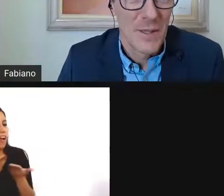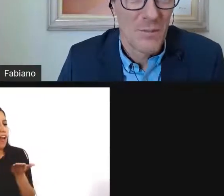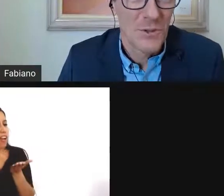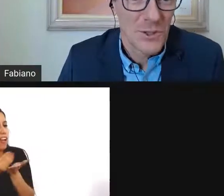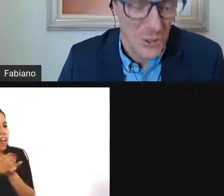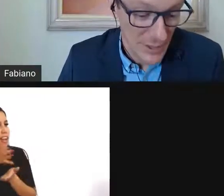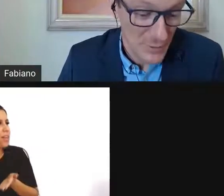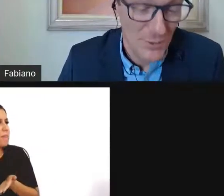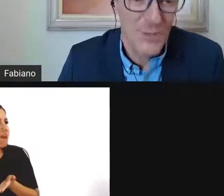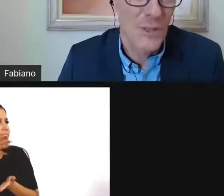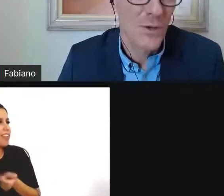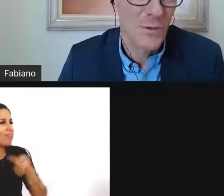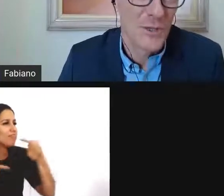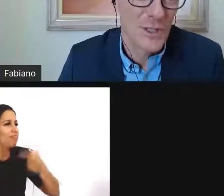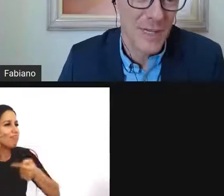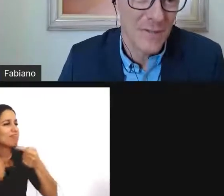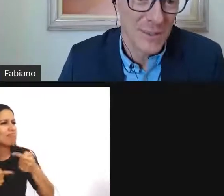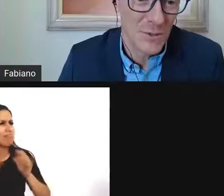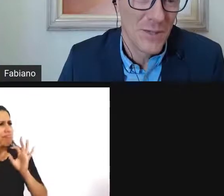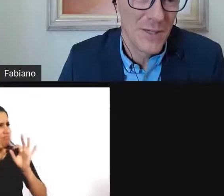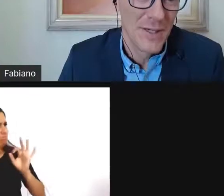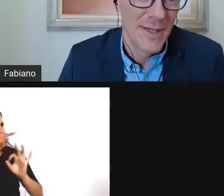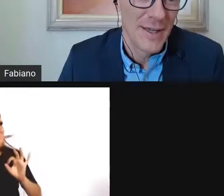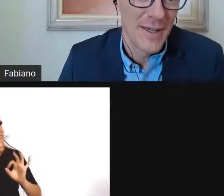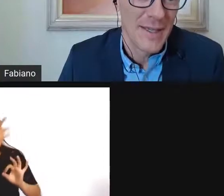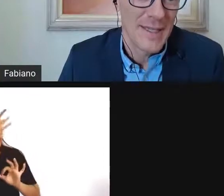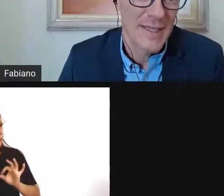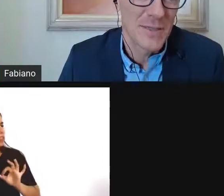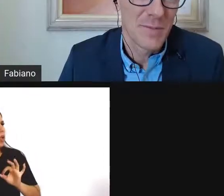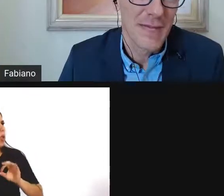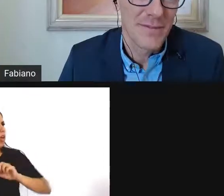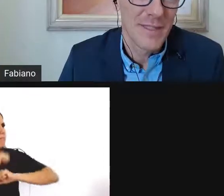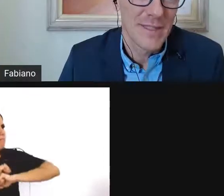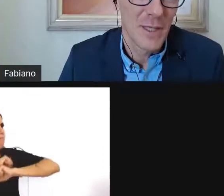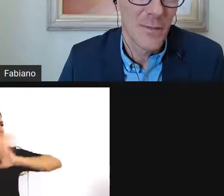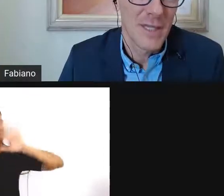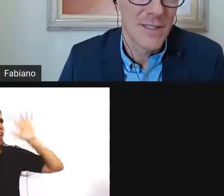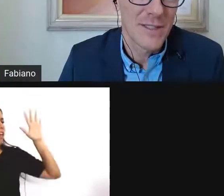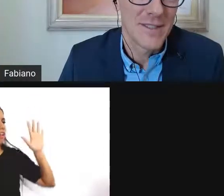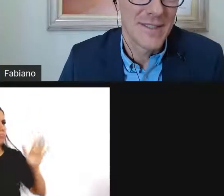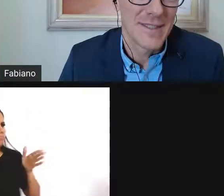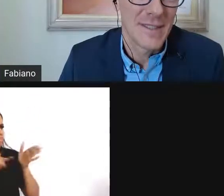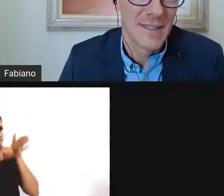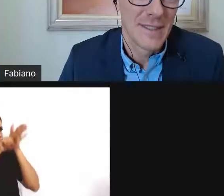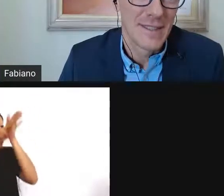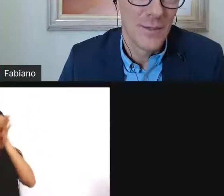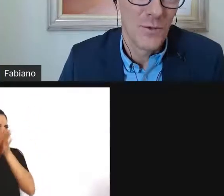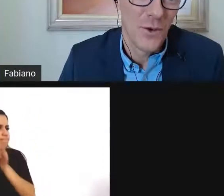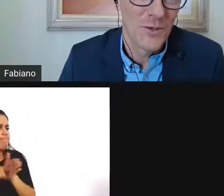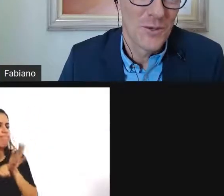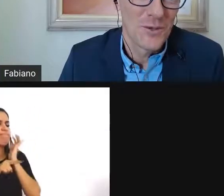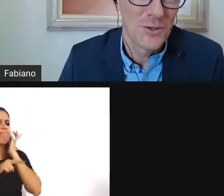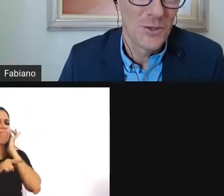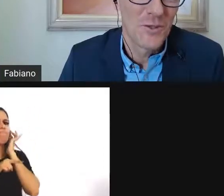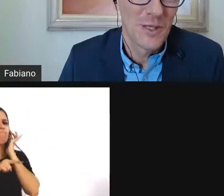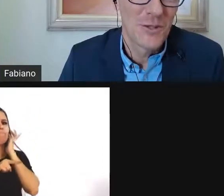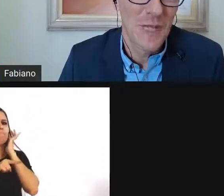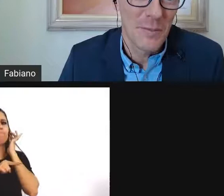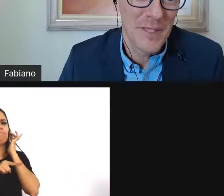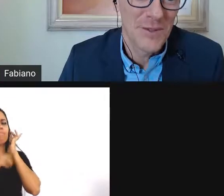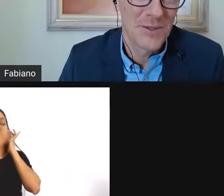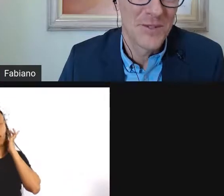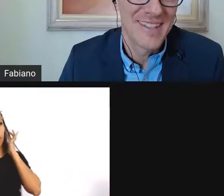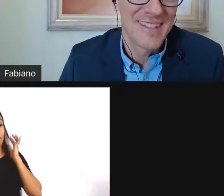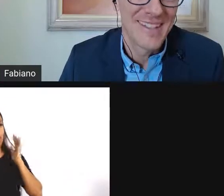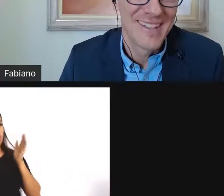debate. Muito instigador, você como um desbravador, quem desbrava geralmente, né, tem o ônus de descobrir